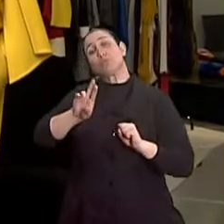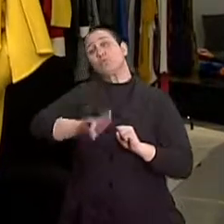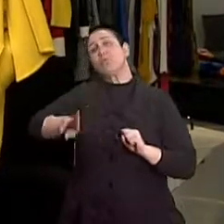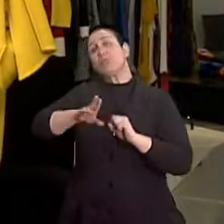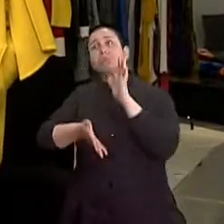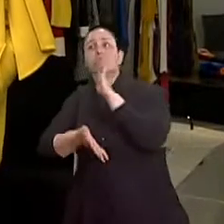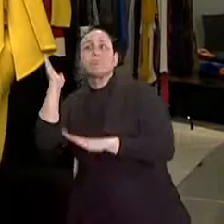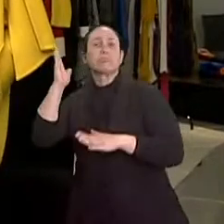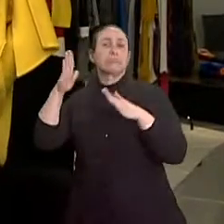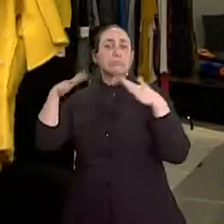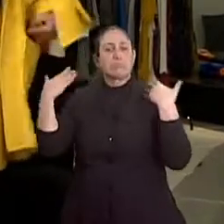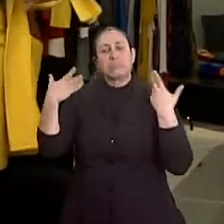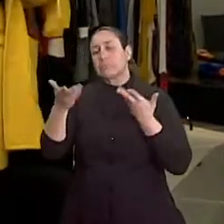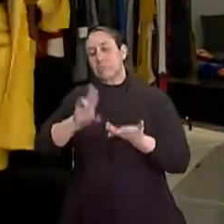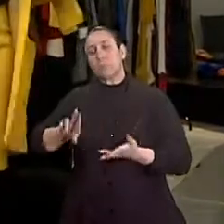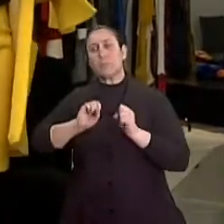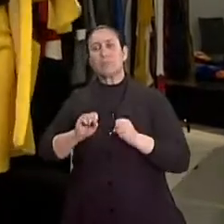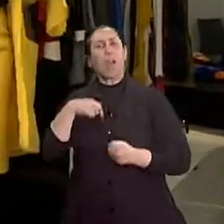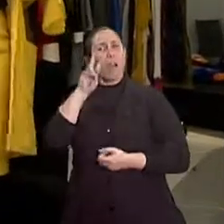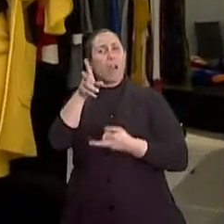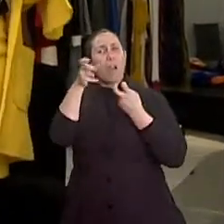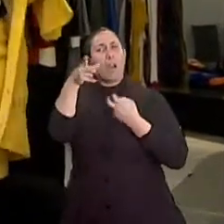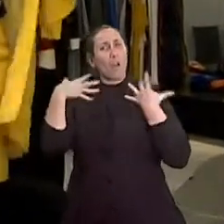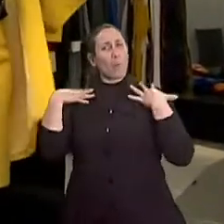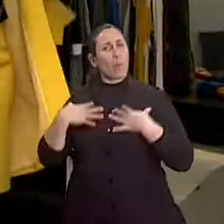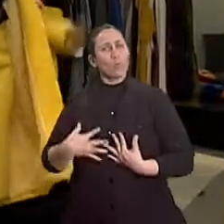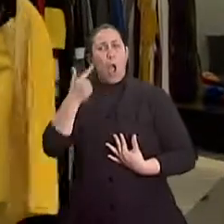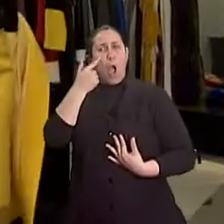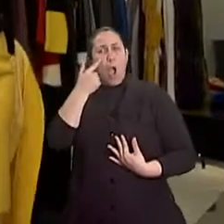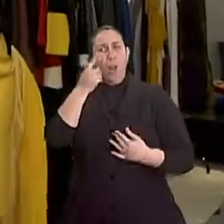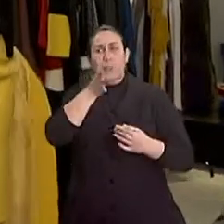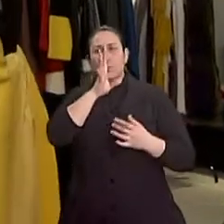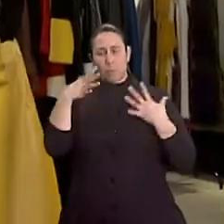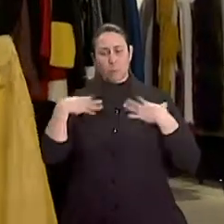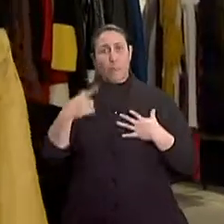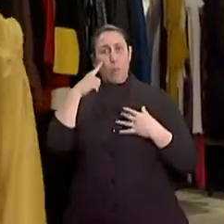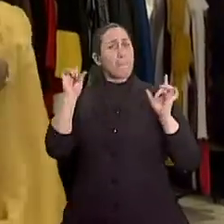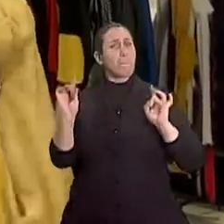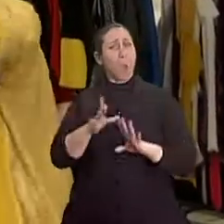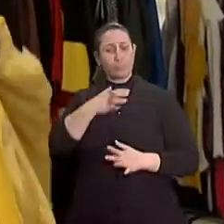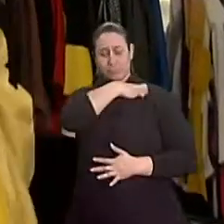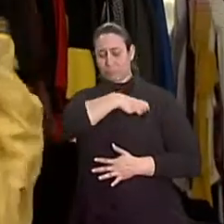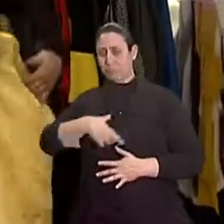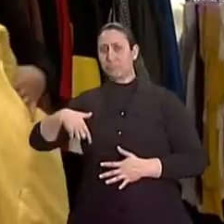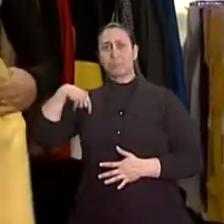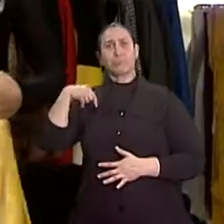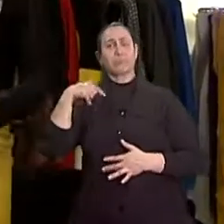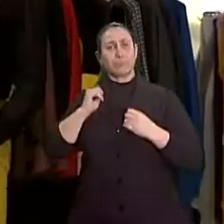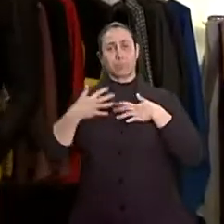preferir. E essa blusa, agora me chamou a atenção também, que ela já tem o acessório nela. Já tem